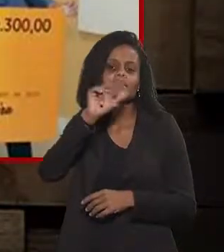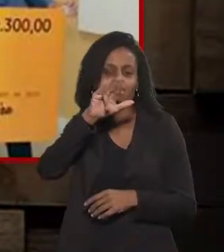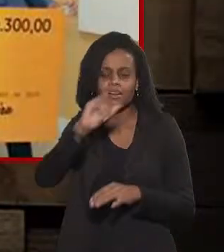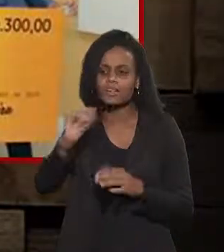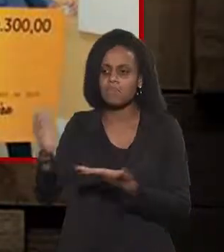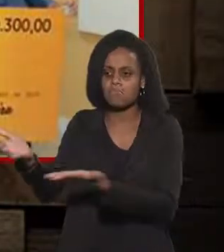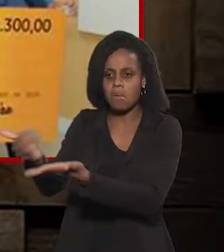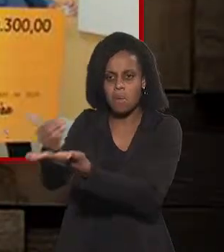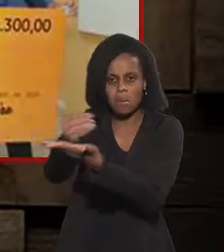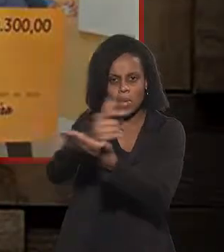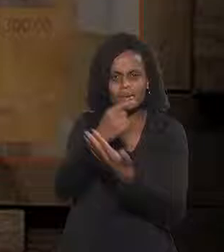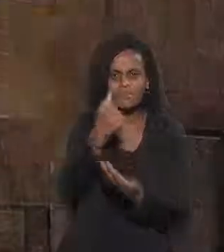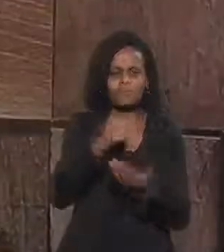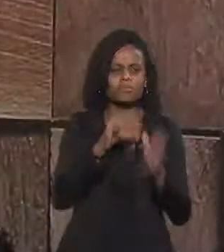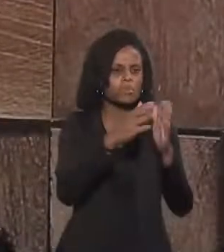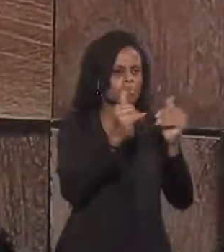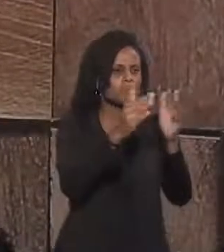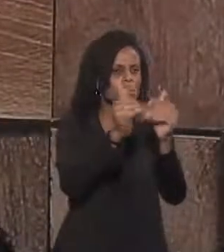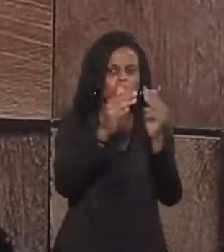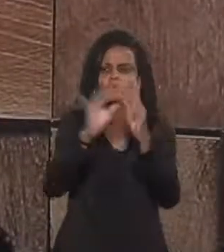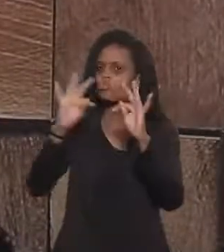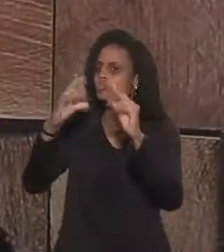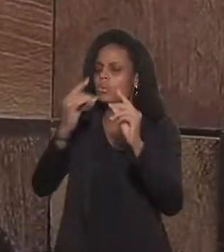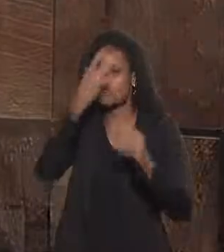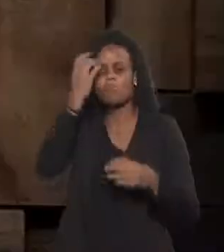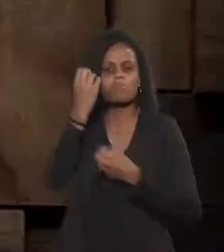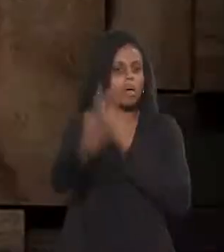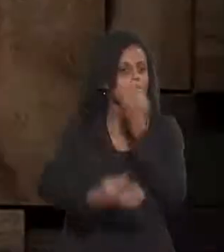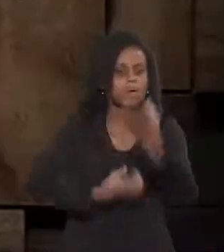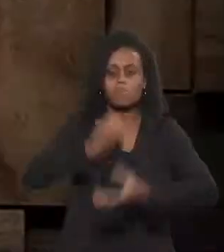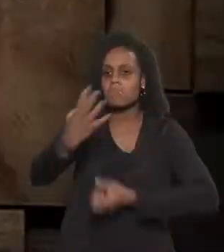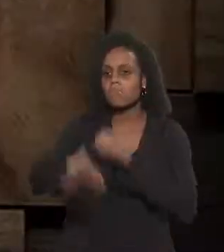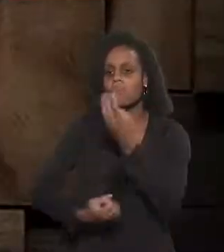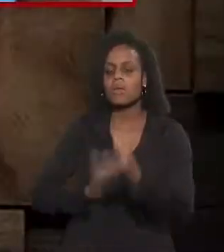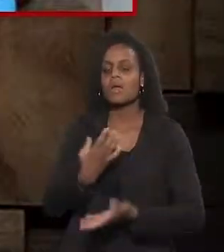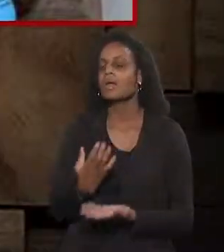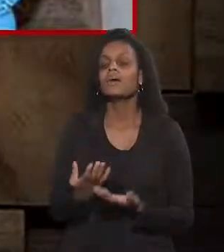fundos necessários. E pedindo a todo mundo, e todo mundo doando. Eu sei que em